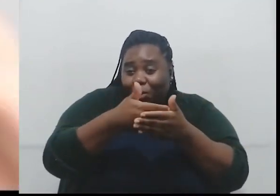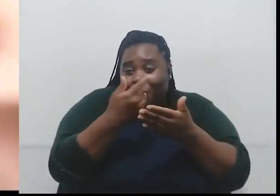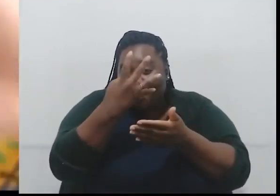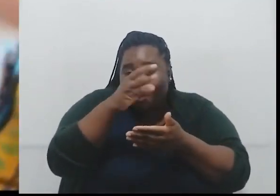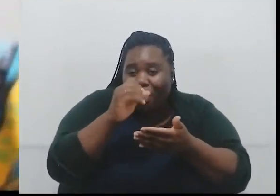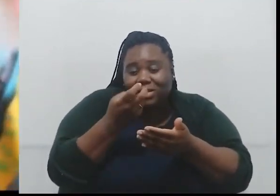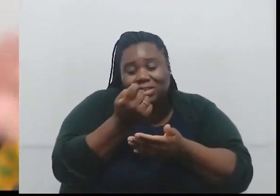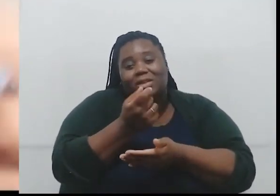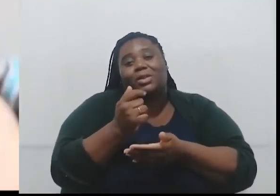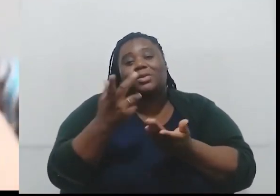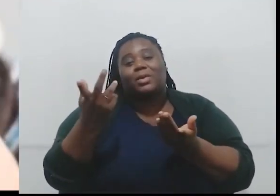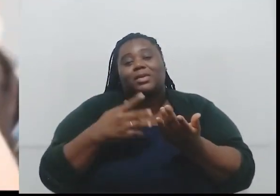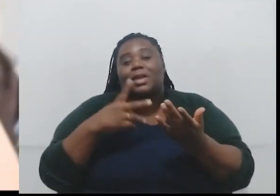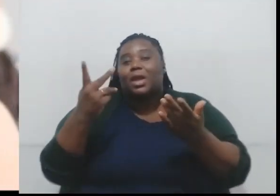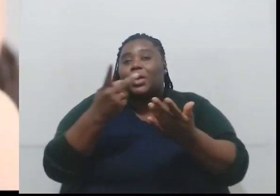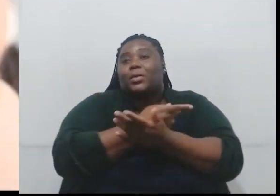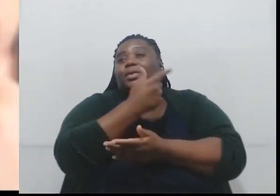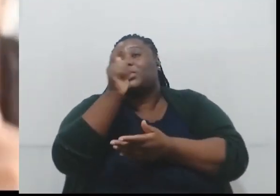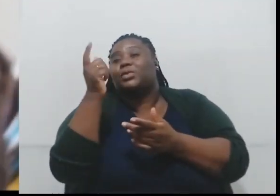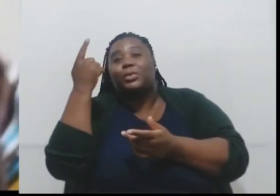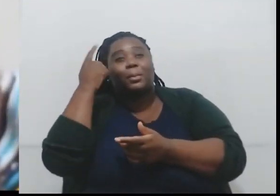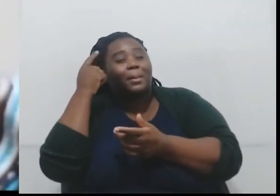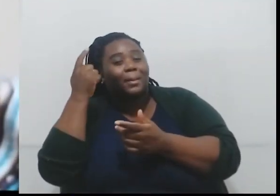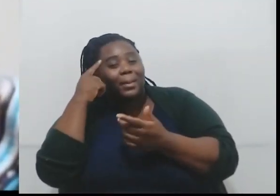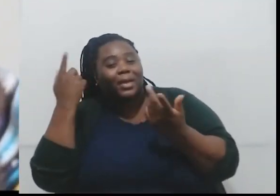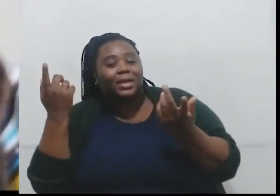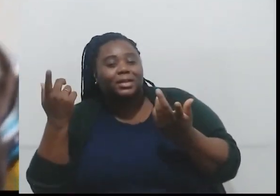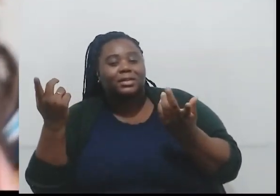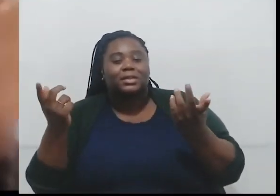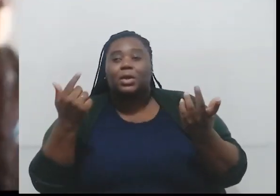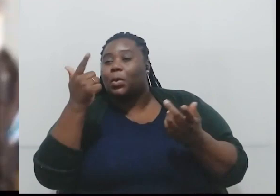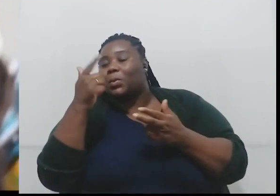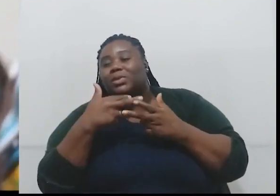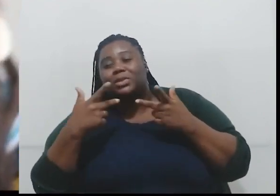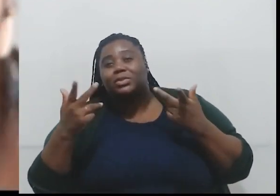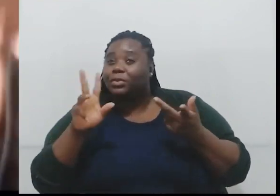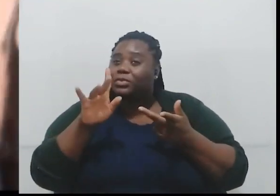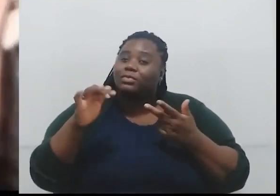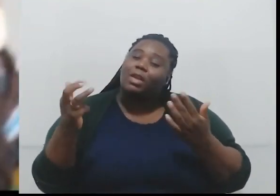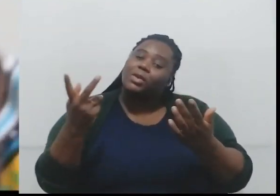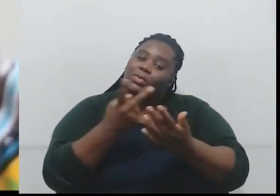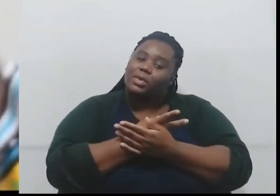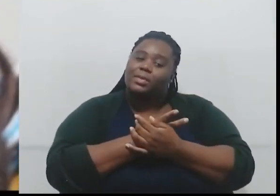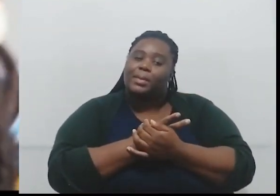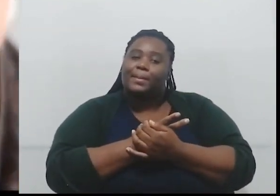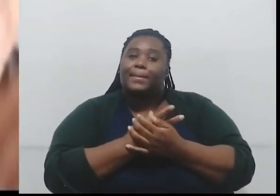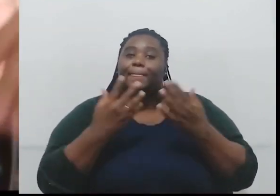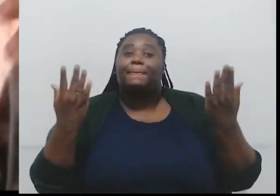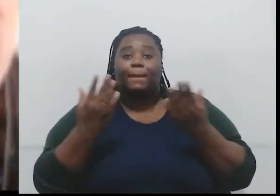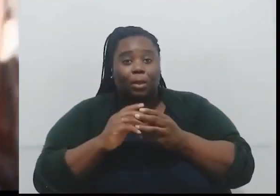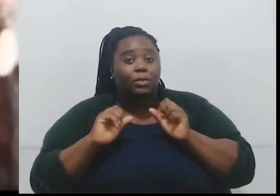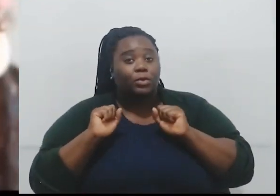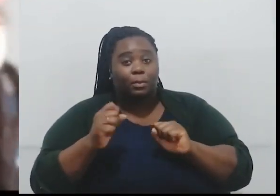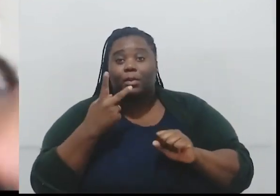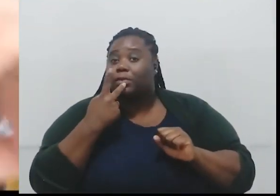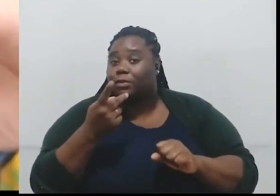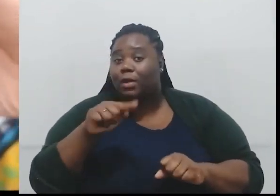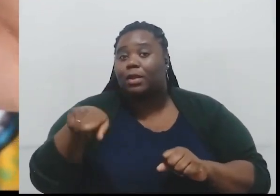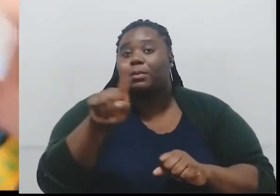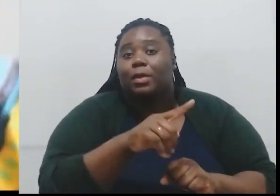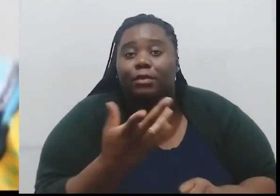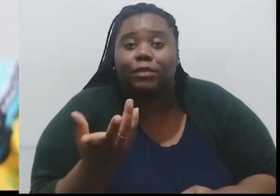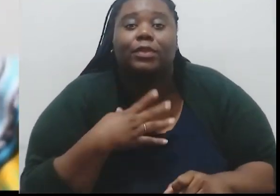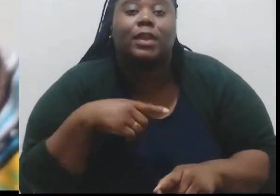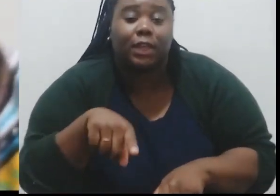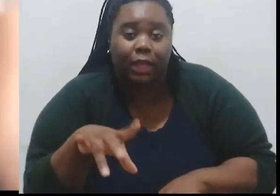outros dispositivos vão acontecendo na nossa vida. E aí, assim, hoje eu posso falar para você que sou uma bicha preta, sobre experiência de teatro, que tem